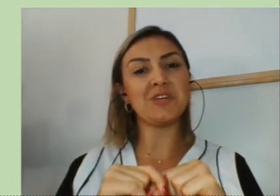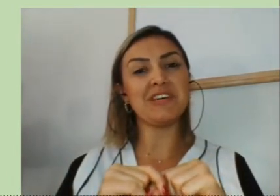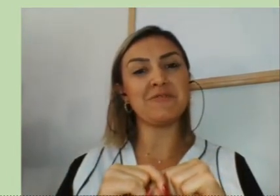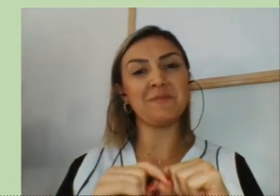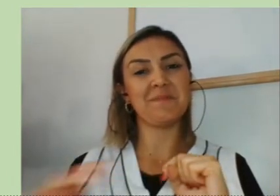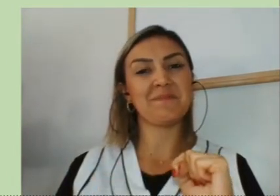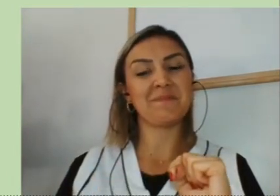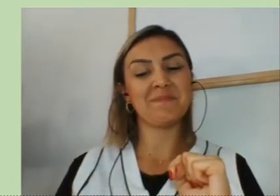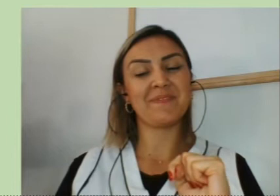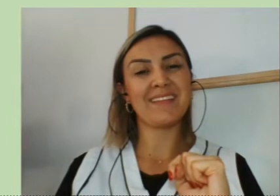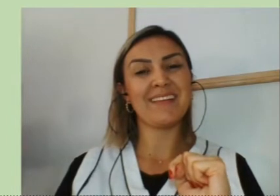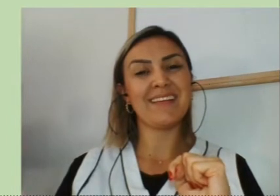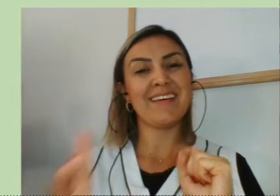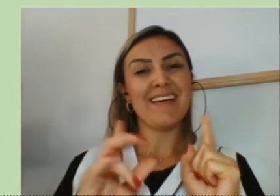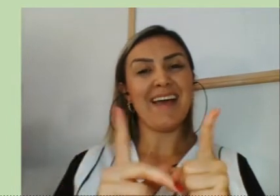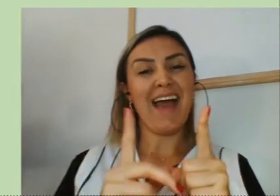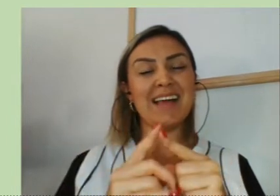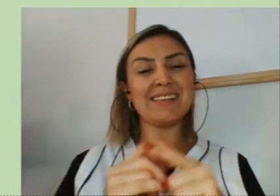Pensa um pouquinho.